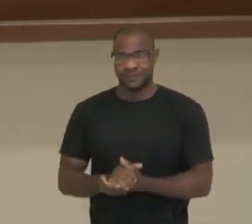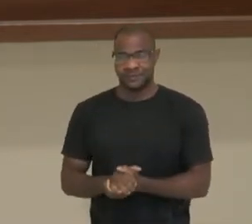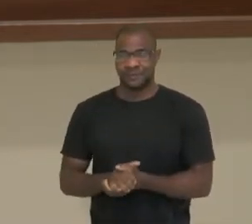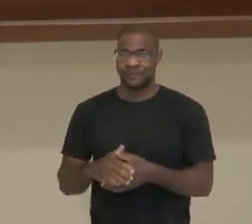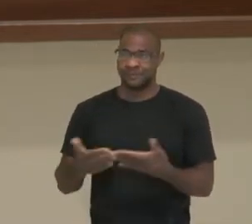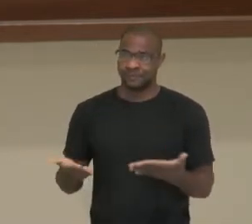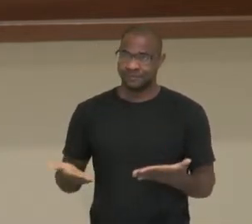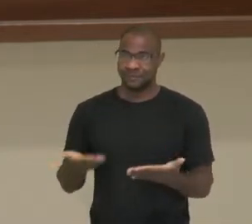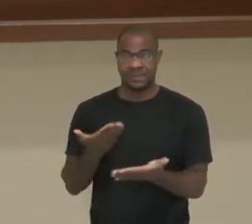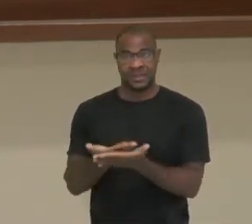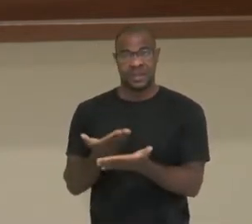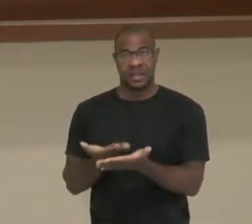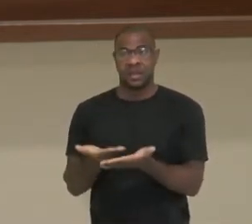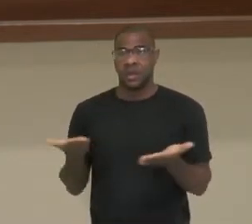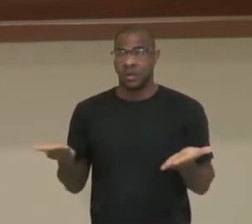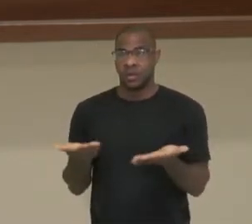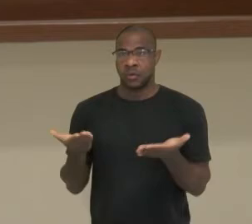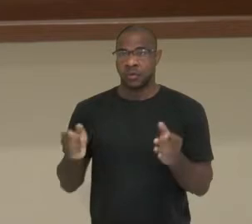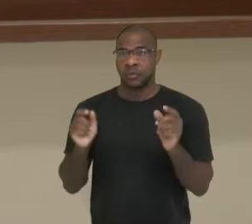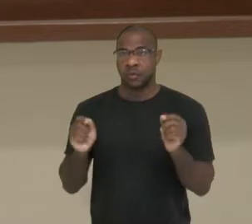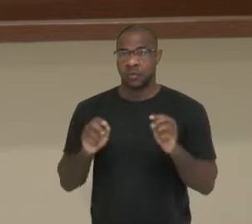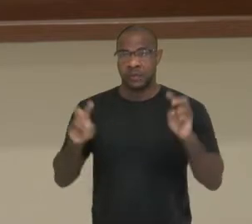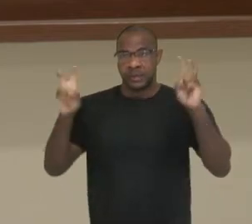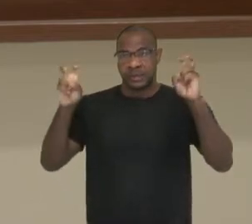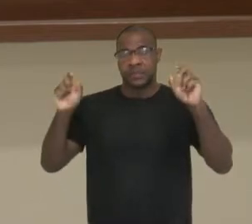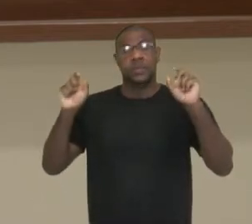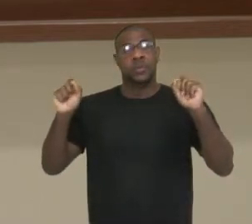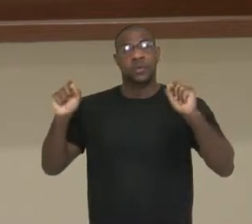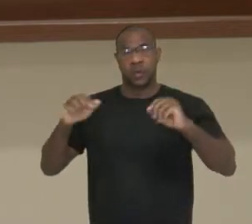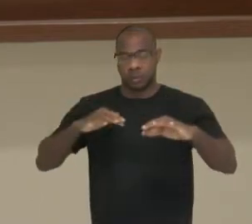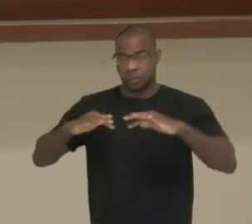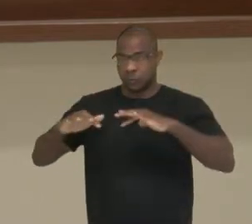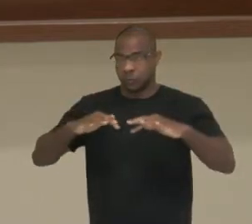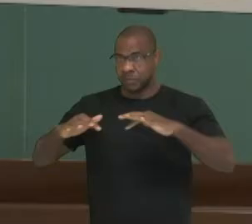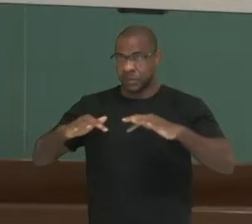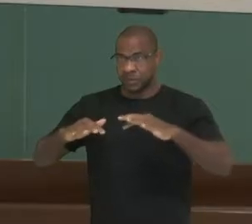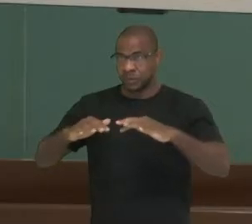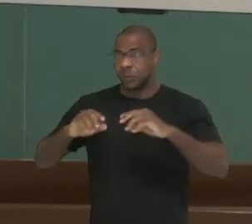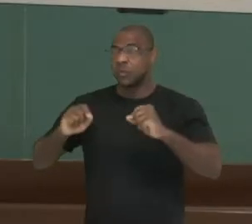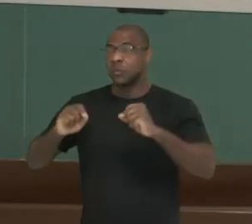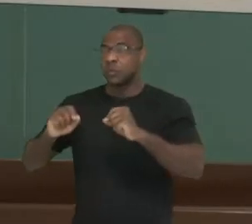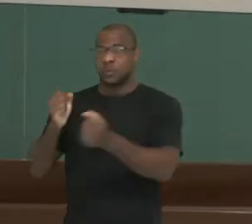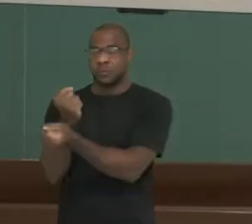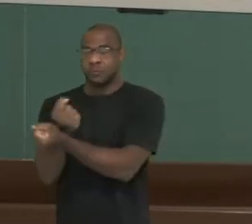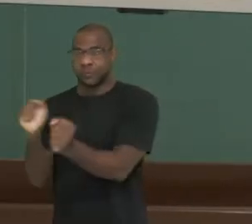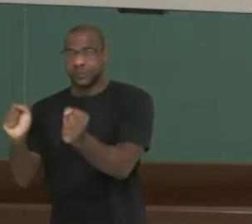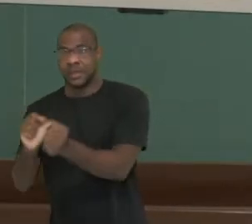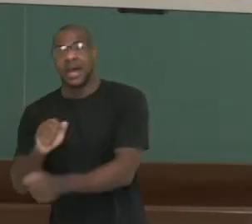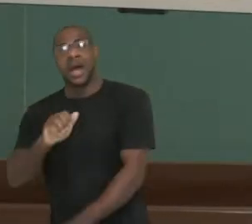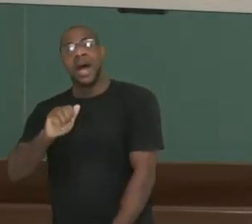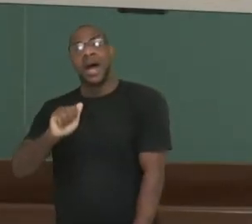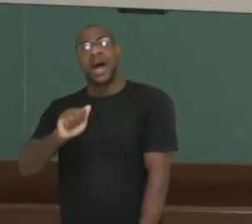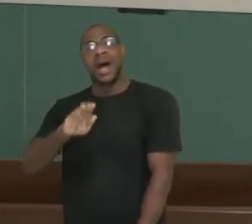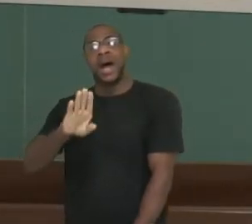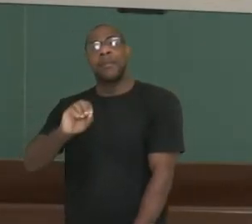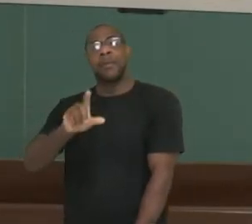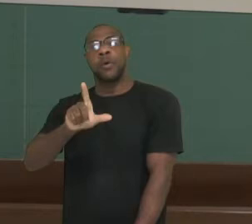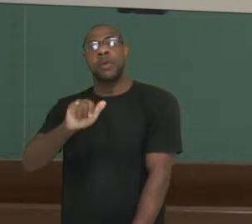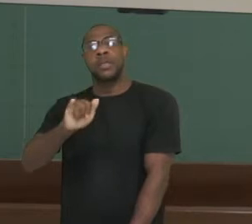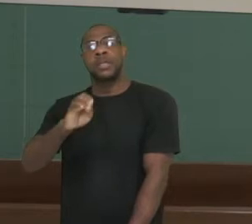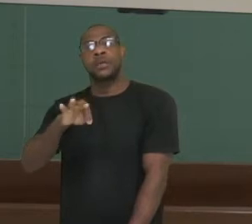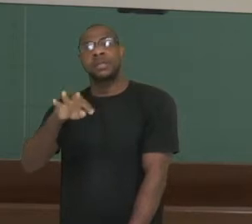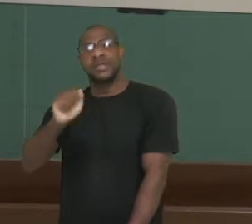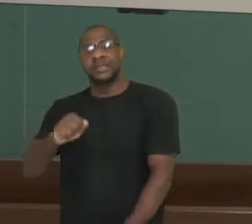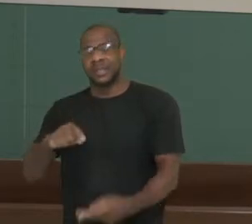e nessa aula a gente vai falar sobre o movimento abolicionista, a abolição, as leis